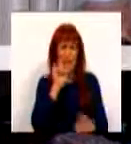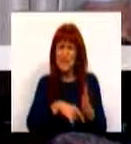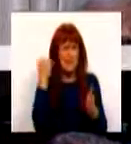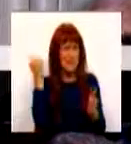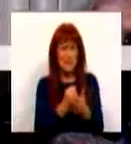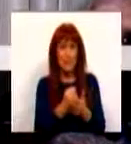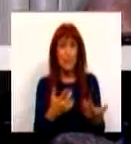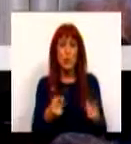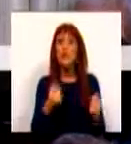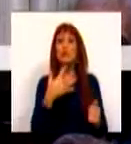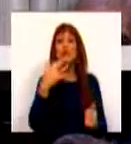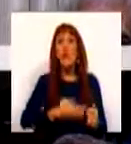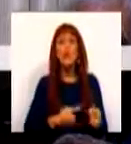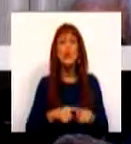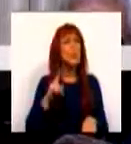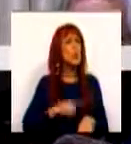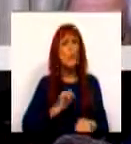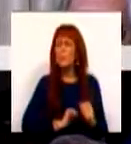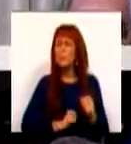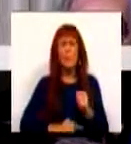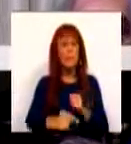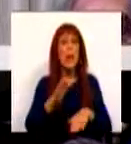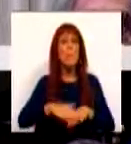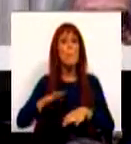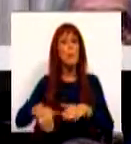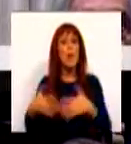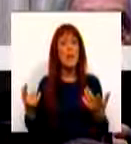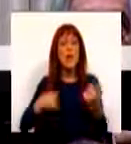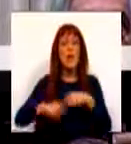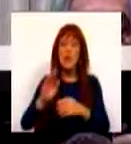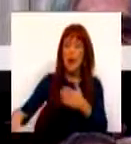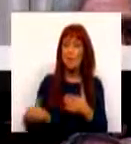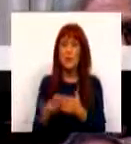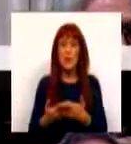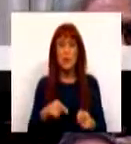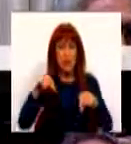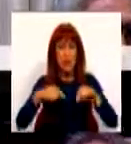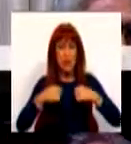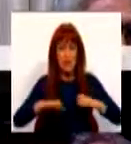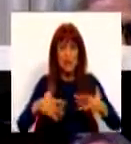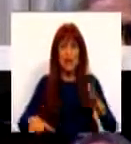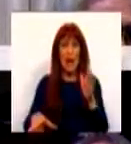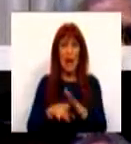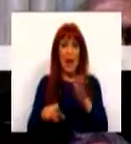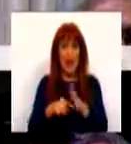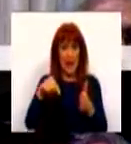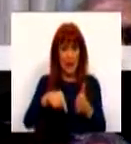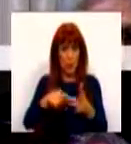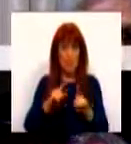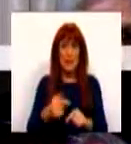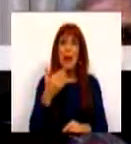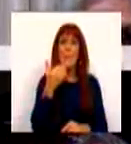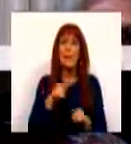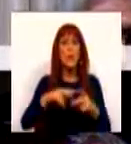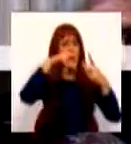sempre e em todos os momentos. E por isso nós apresentamos esta iniciativa legislativa a pedido